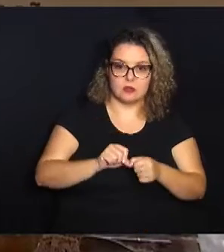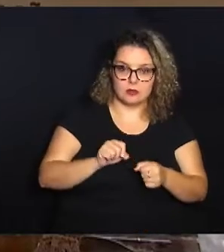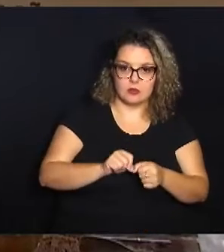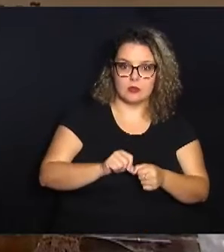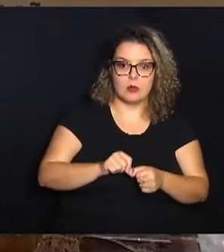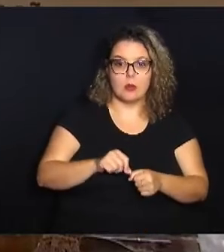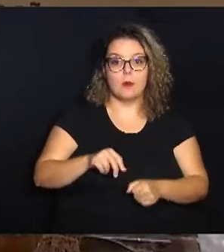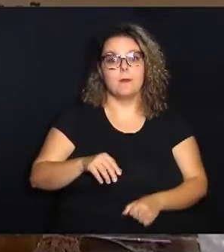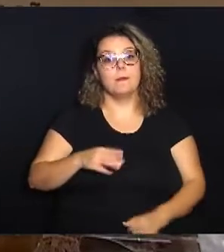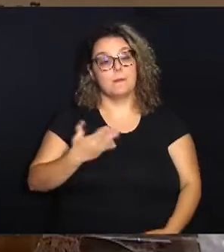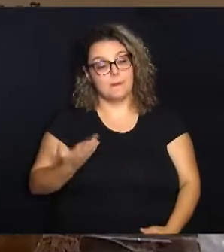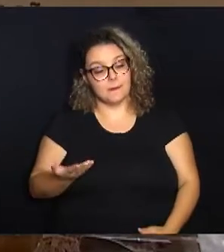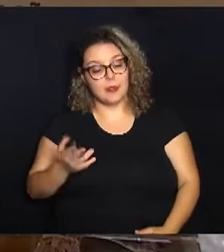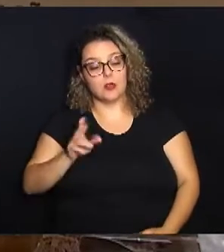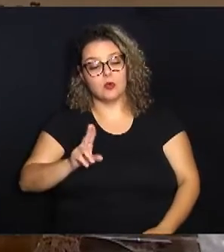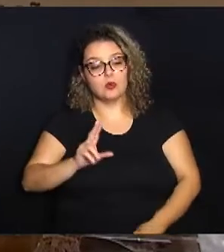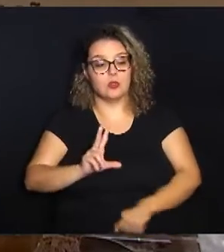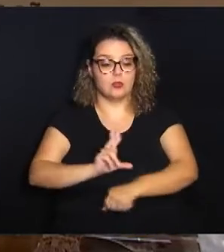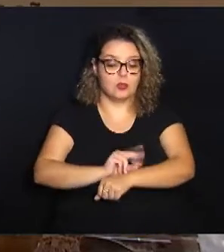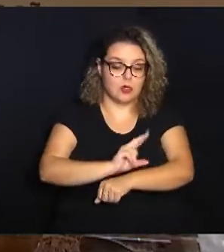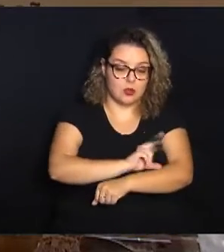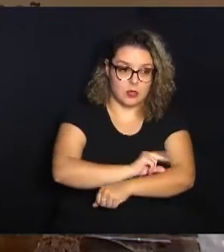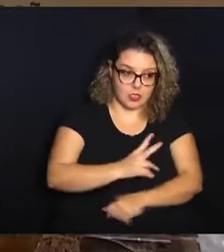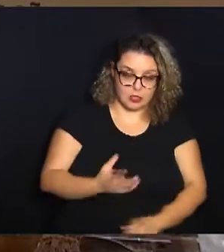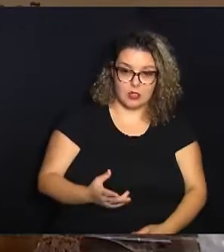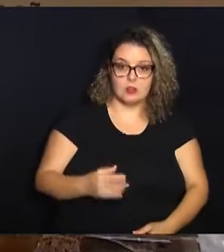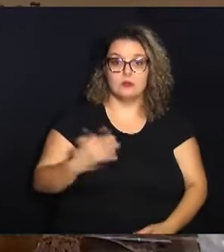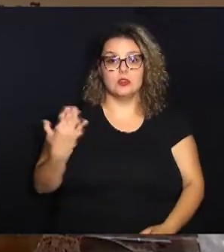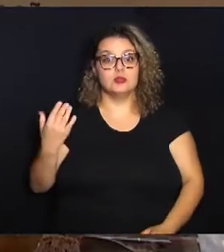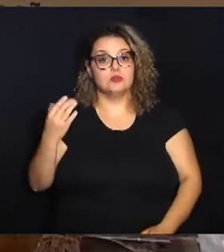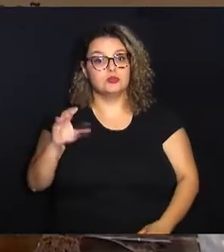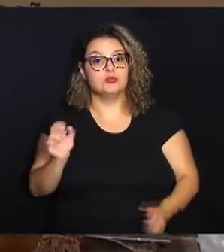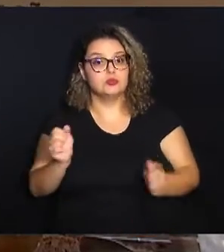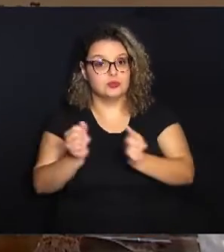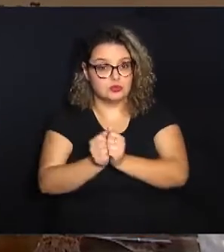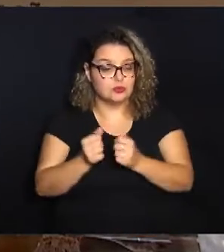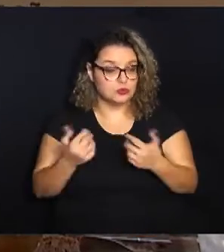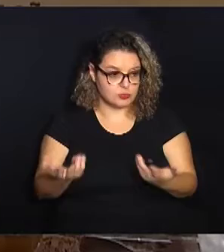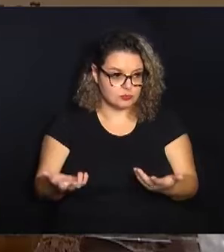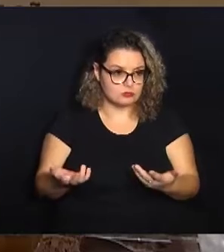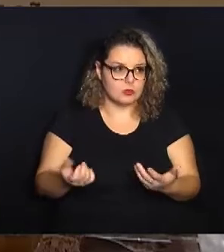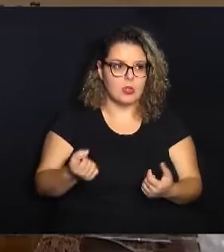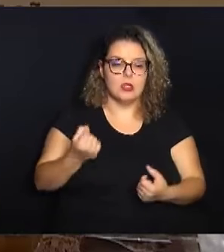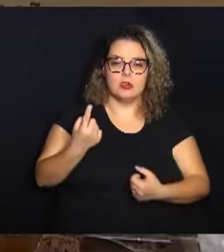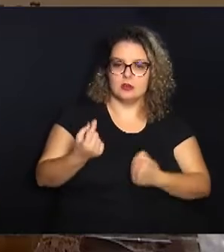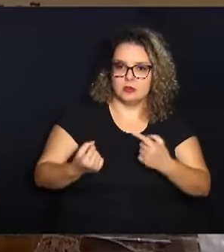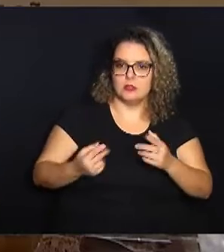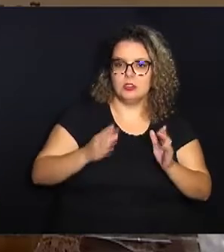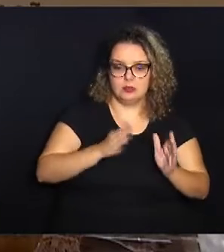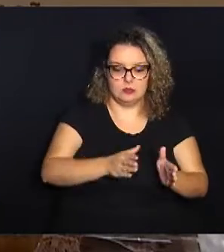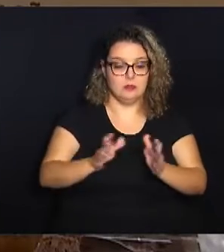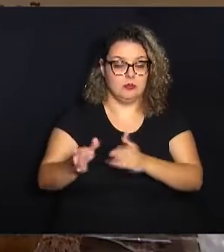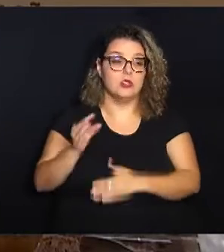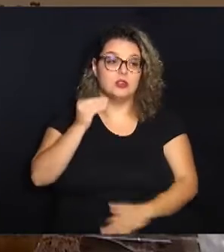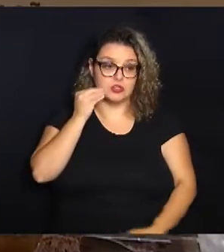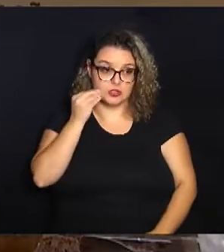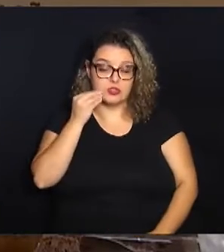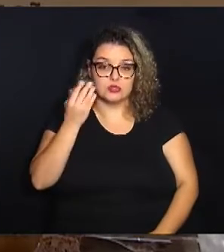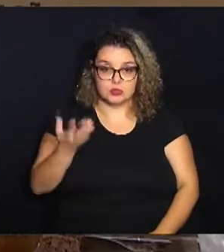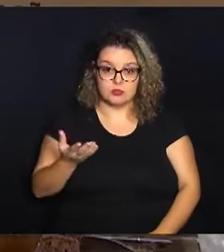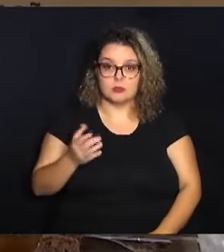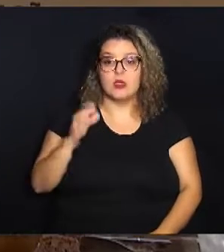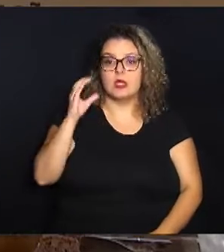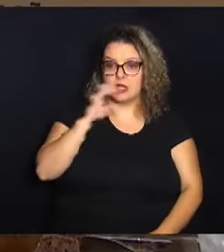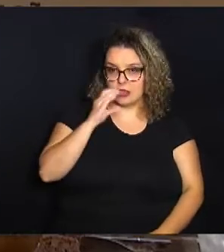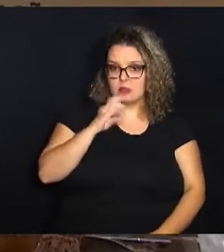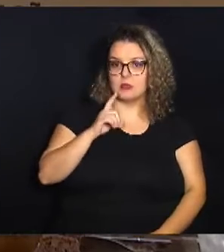grilo, e a gente vai lançar esses produtos em conjunto. Estamos em algumas etapas de teste ainda, mas em breve a